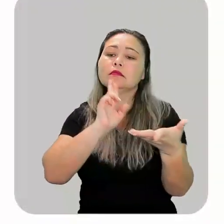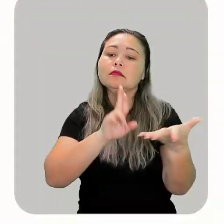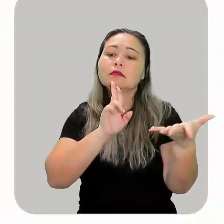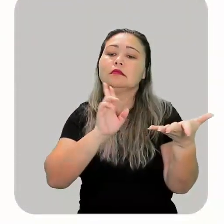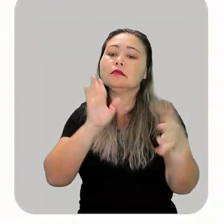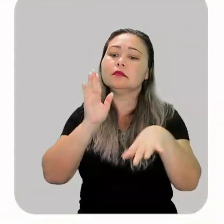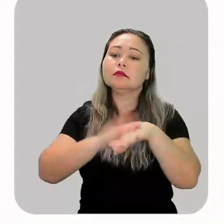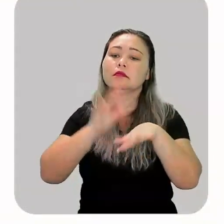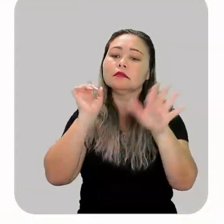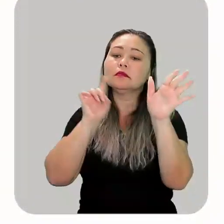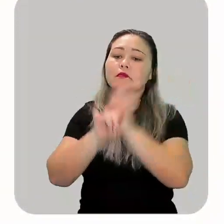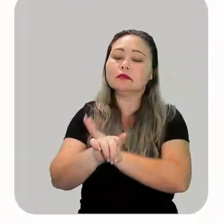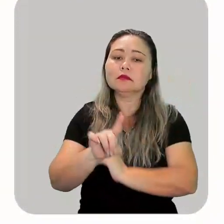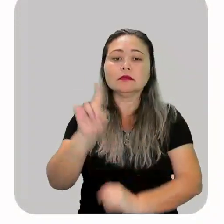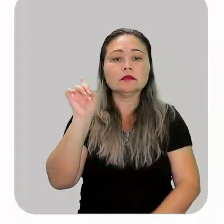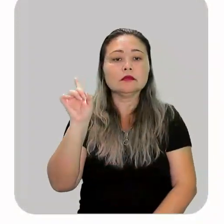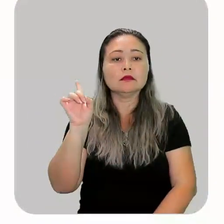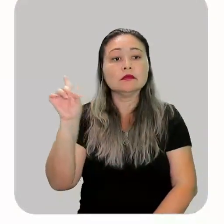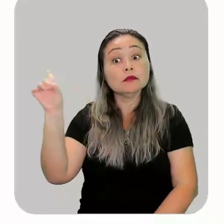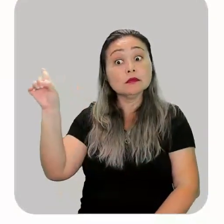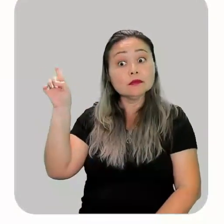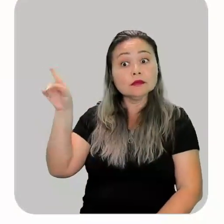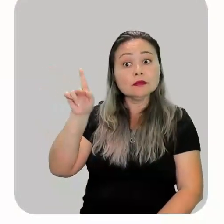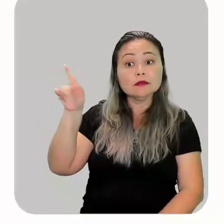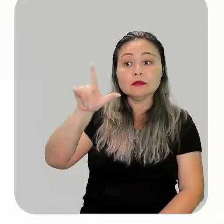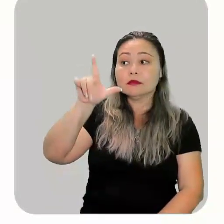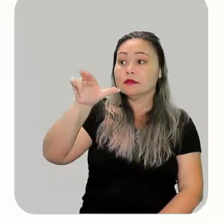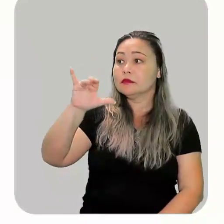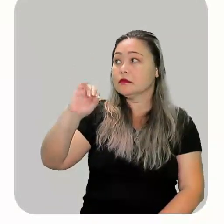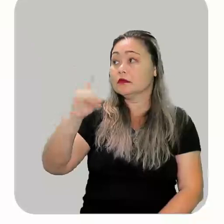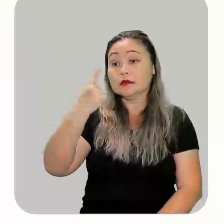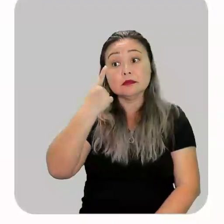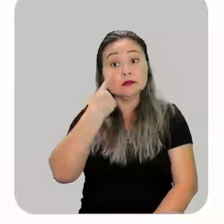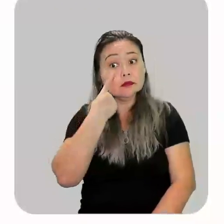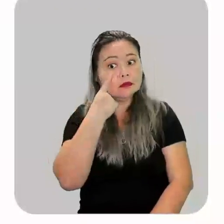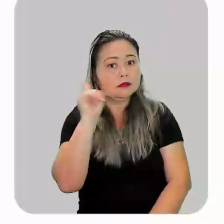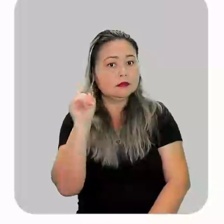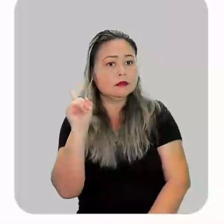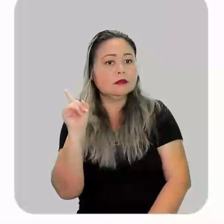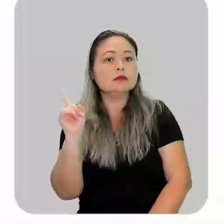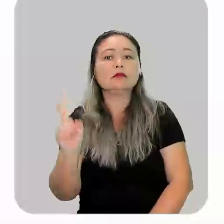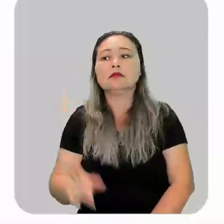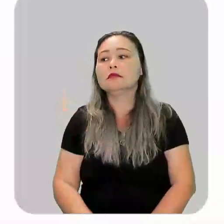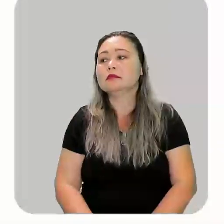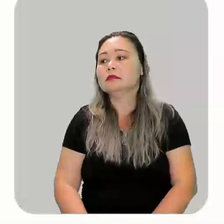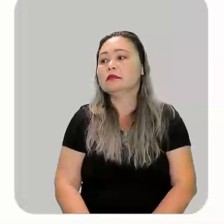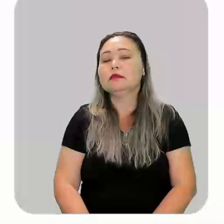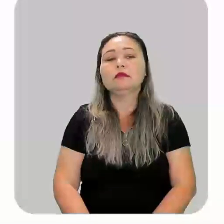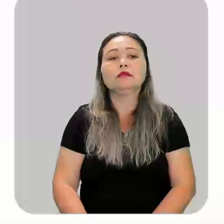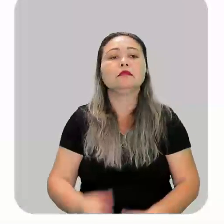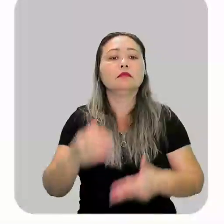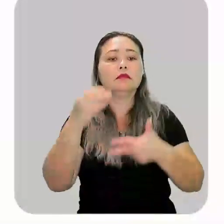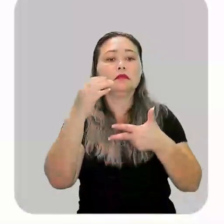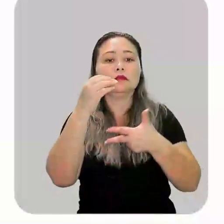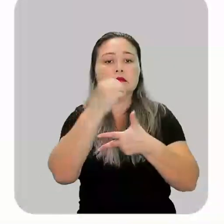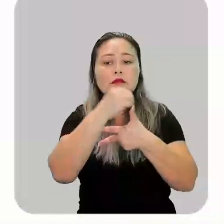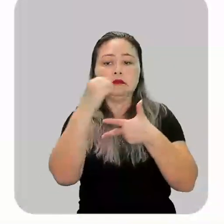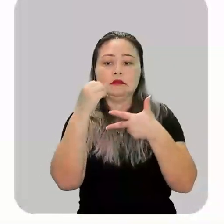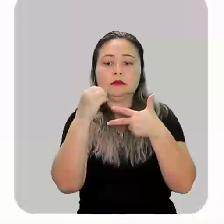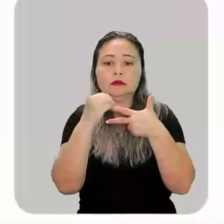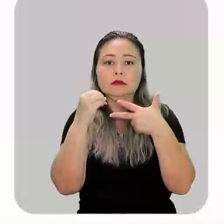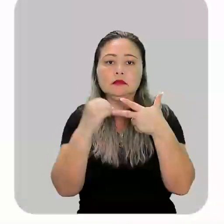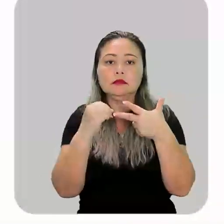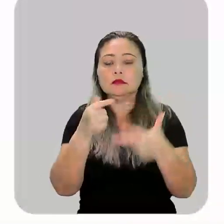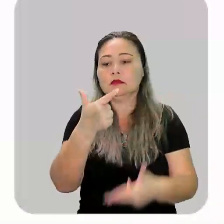Resolução de mais uma questão. E agora é a Prof. Lúcia que está ali, ó. Vamos lá. Bora ver. Mais uma. Enem